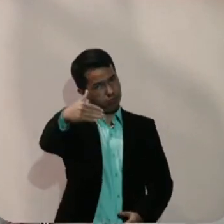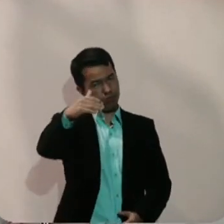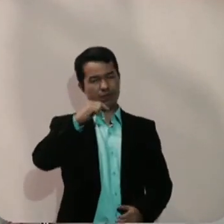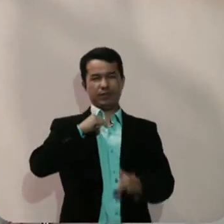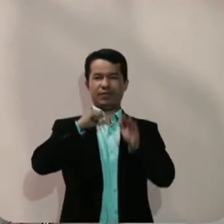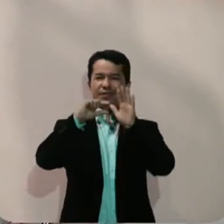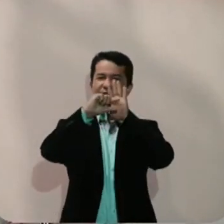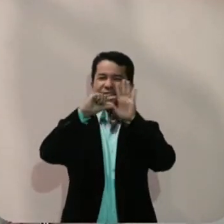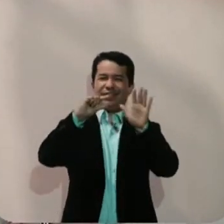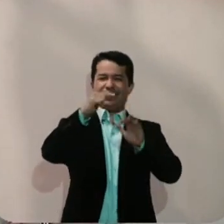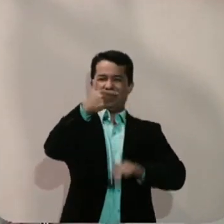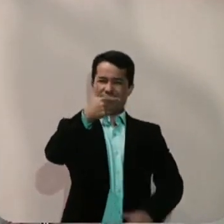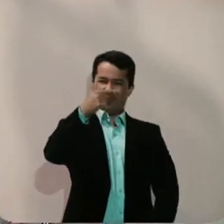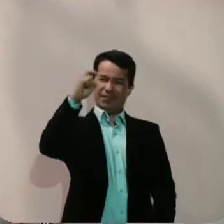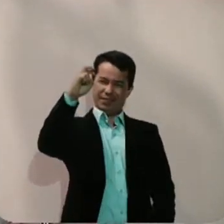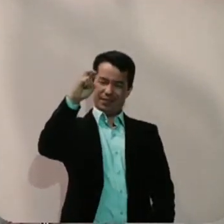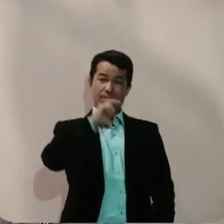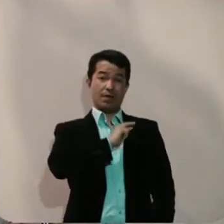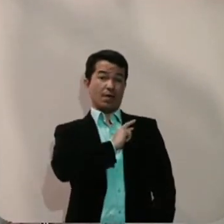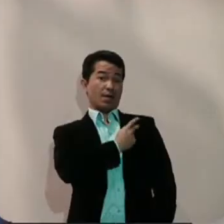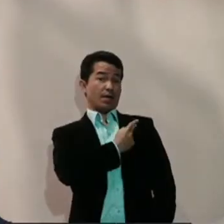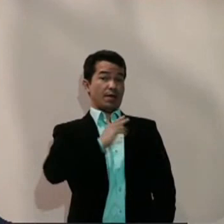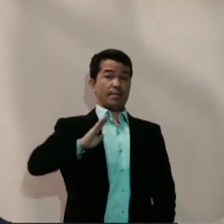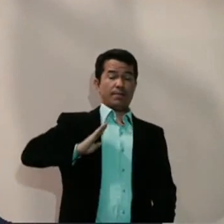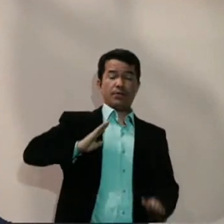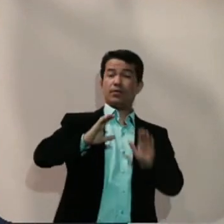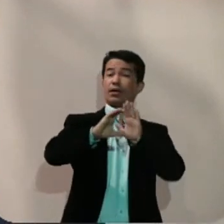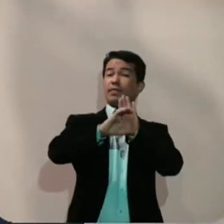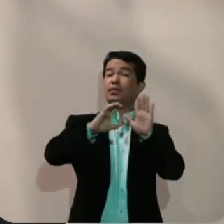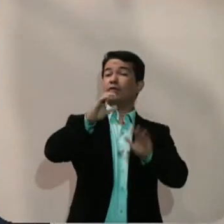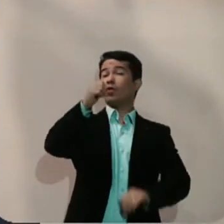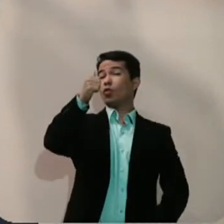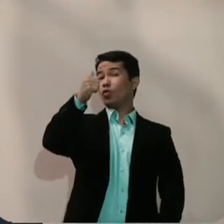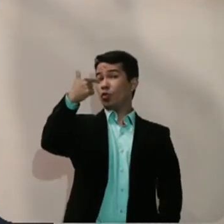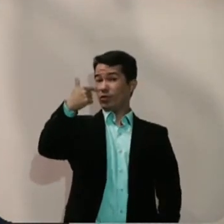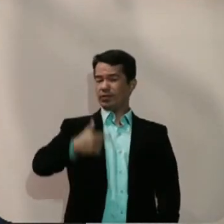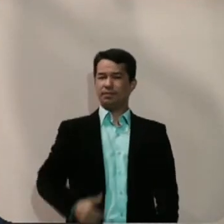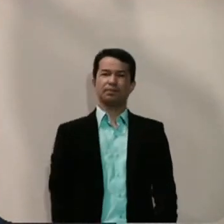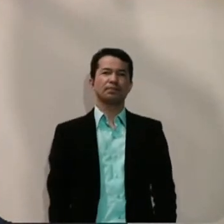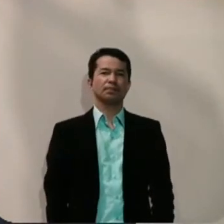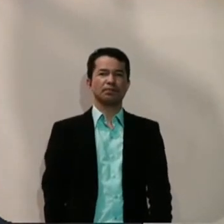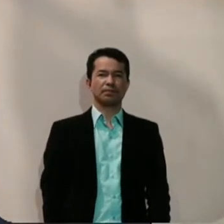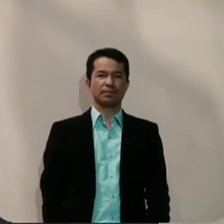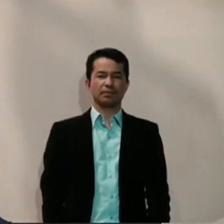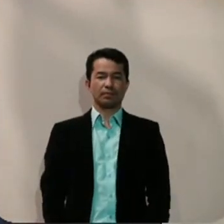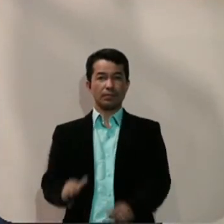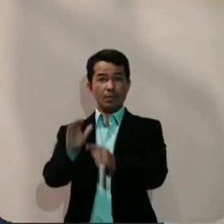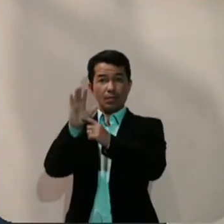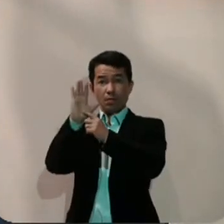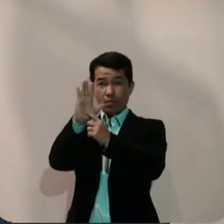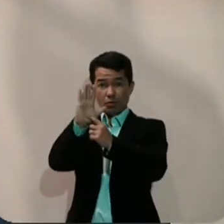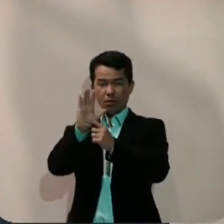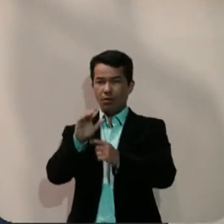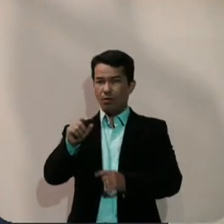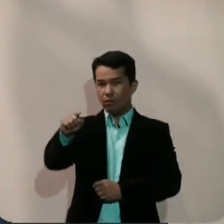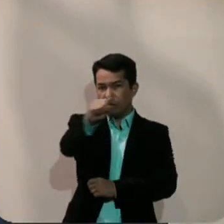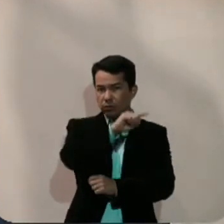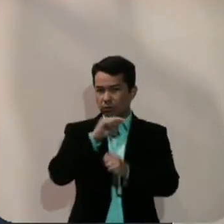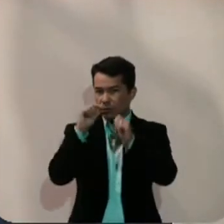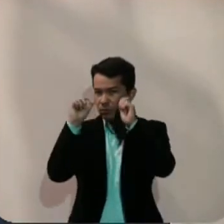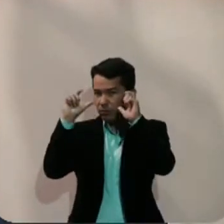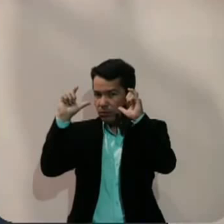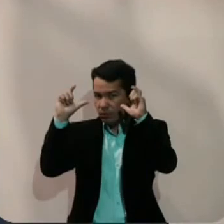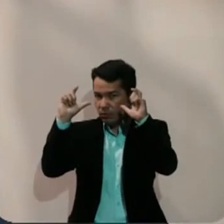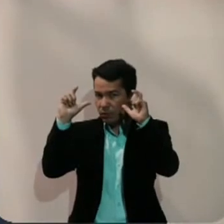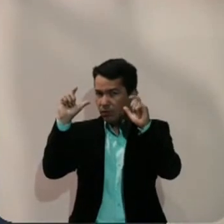de Hebreus 12, onde a Bíblia diz assim: portanto, tenham cuidado e